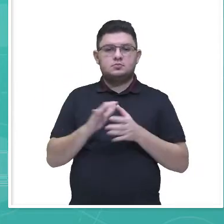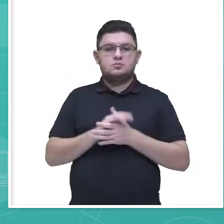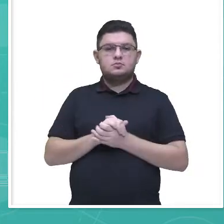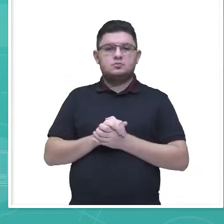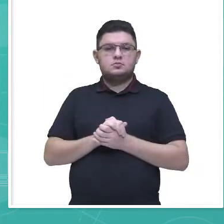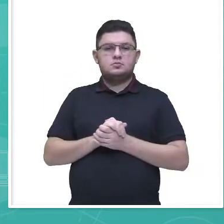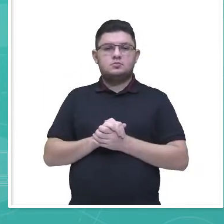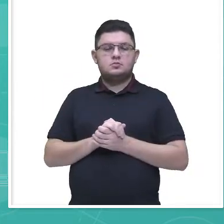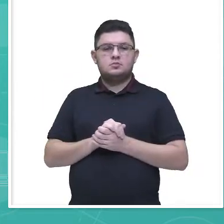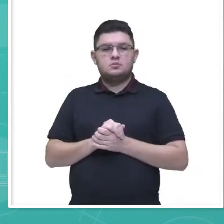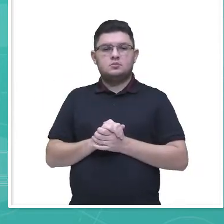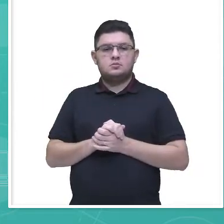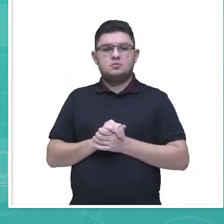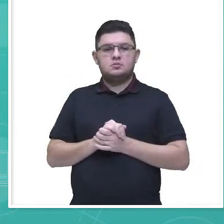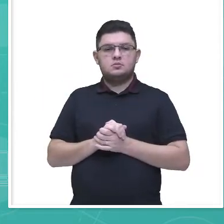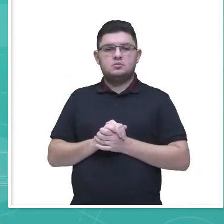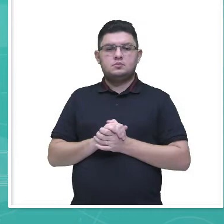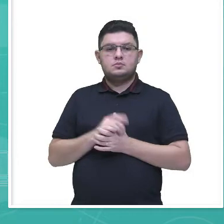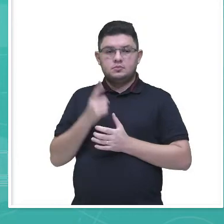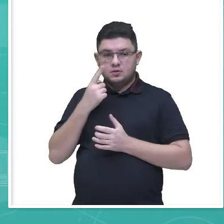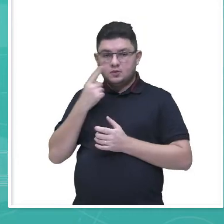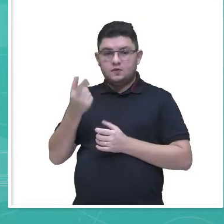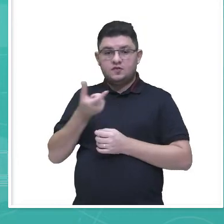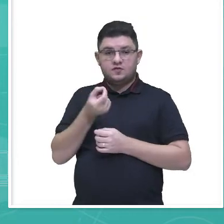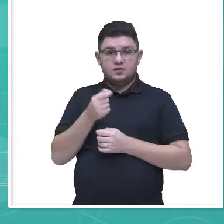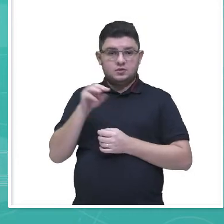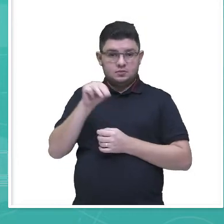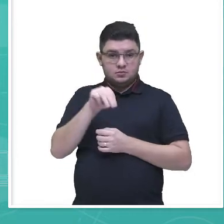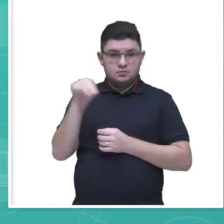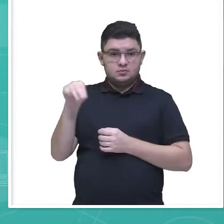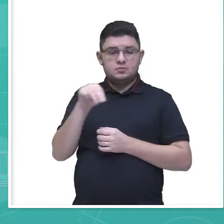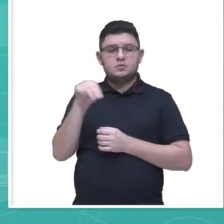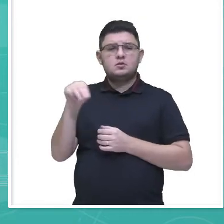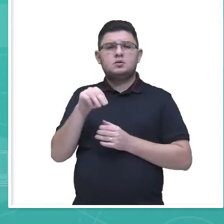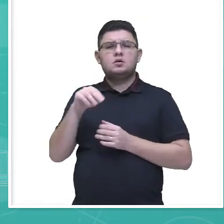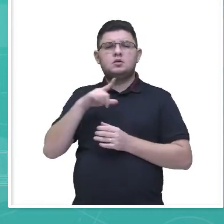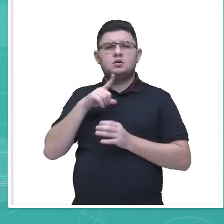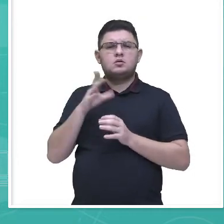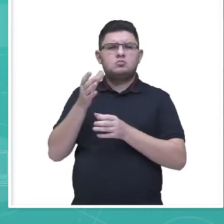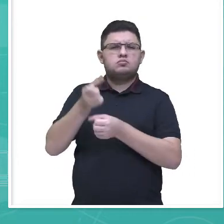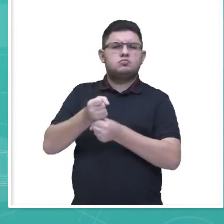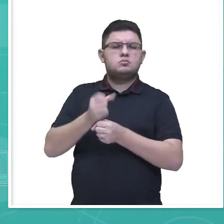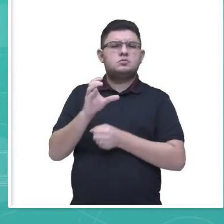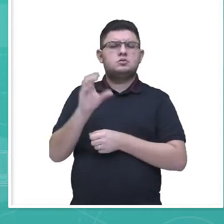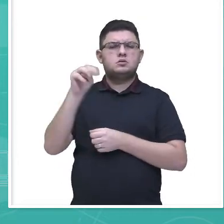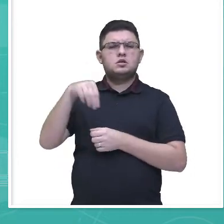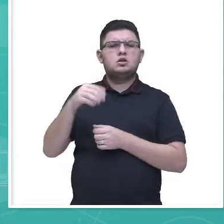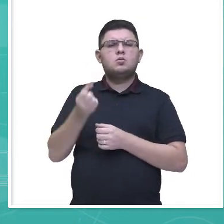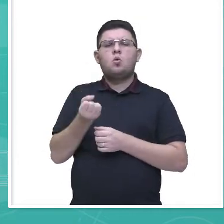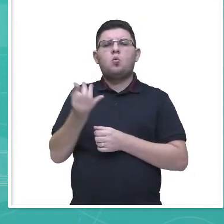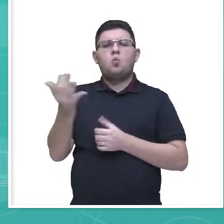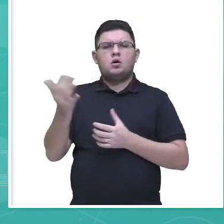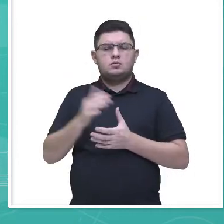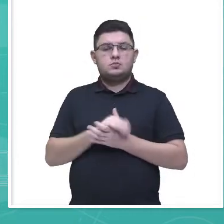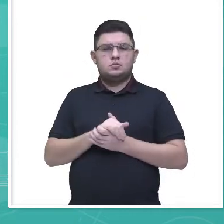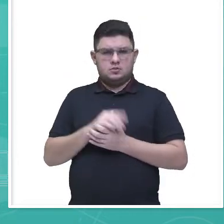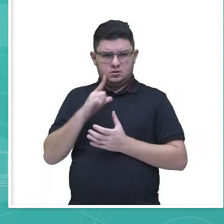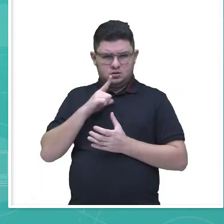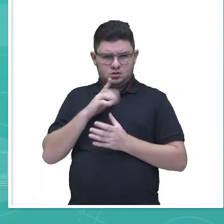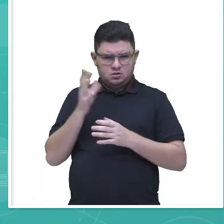tem 20 milímetros? Existe uma fórmula para a gente encontrar isso? Sim. A gente pode usar